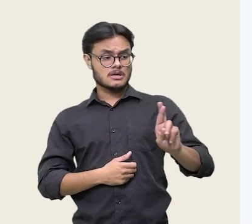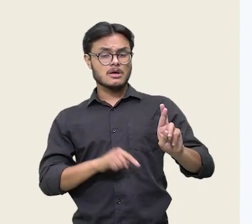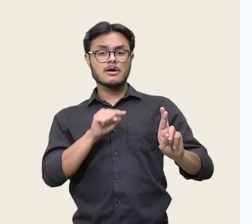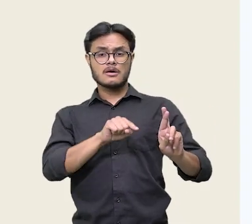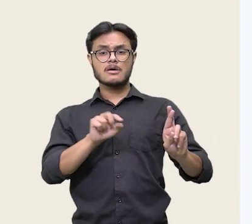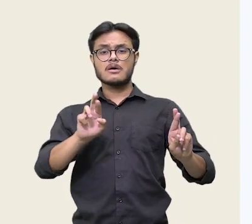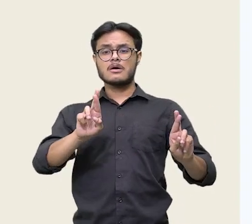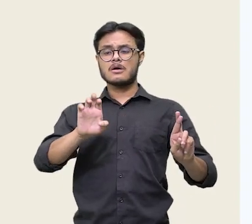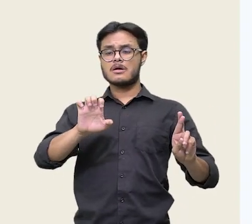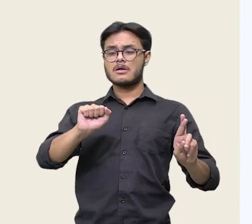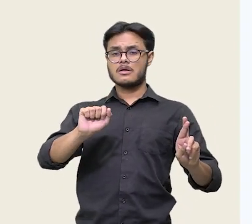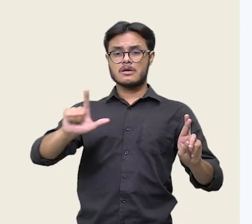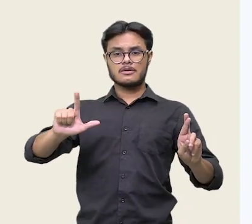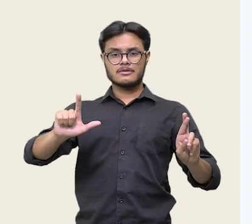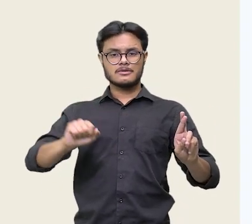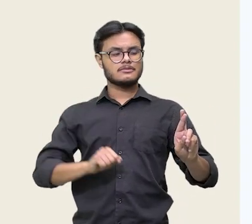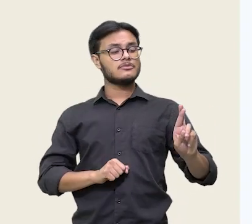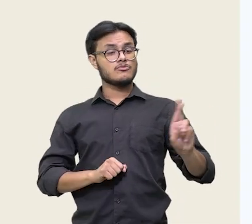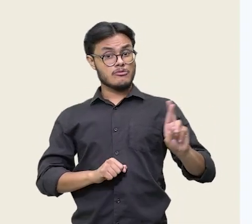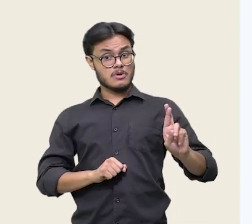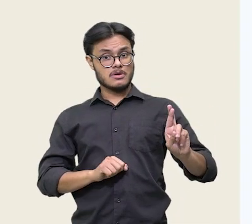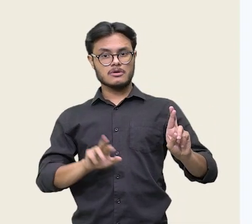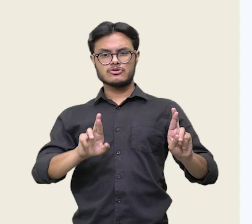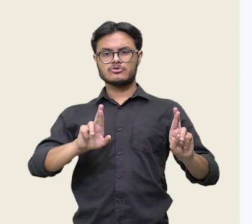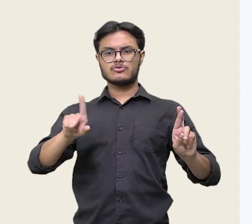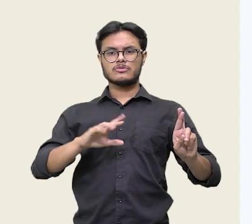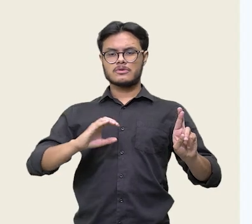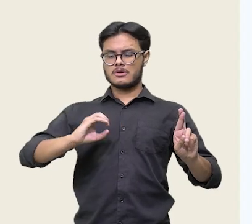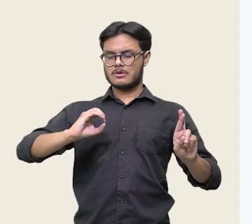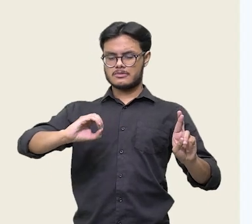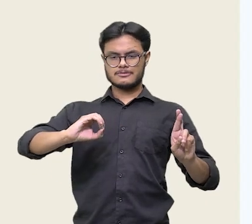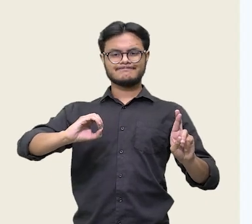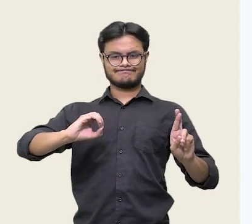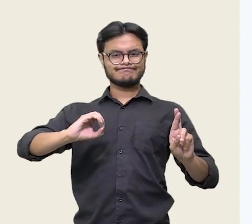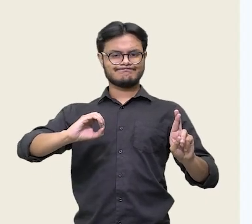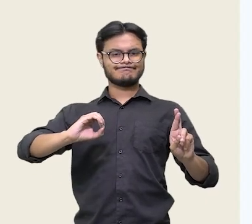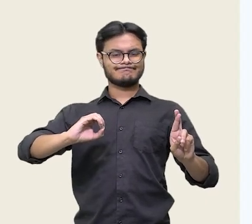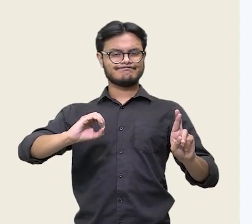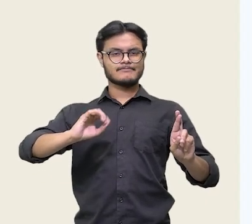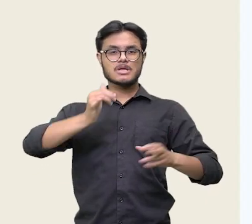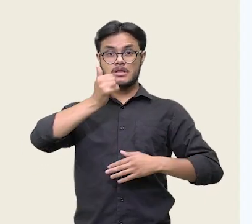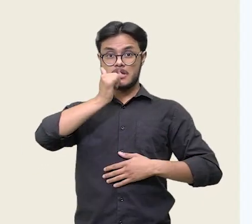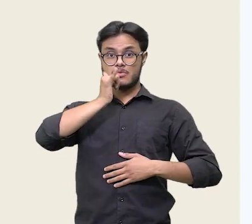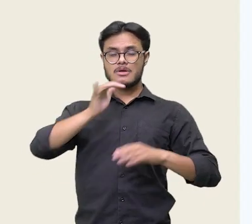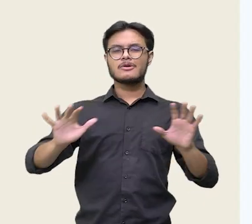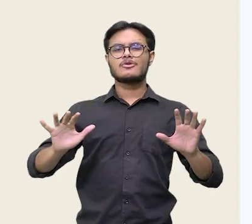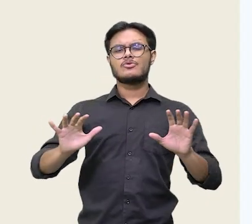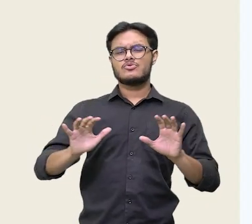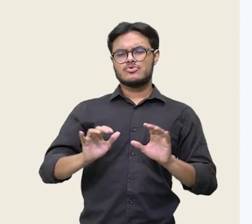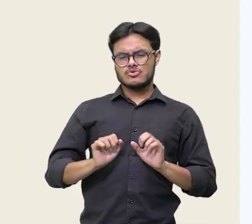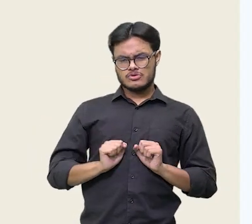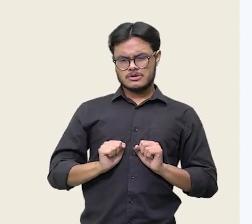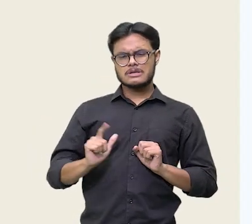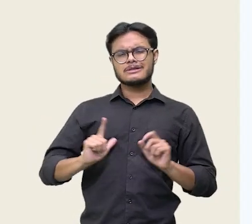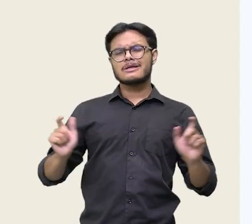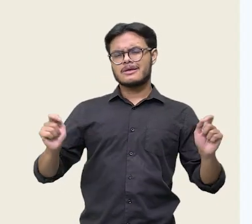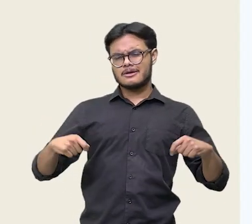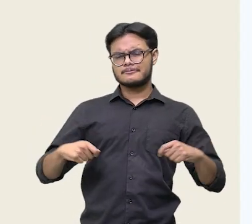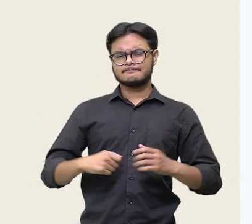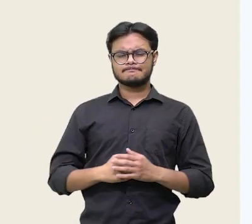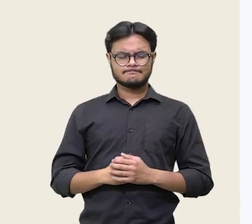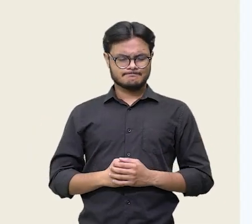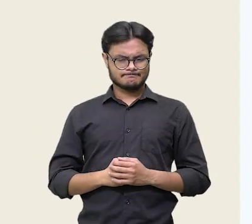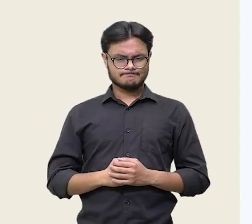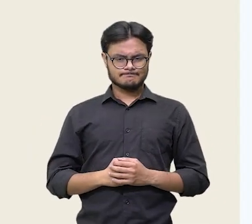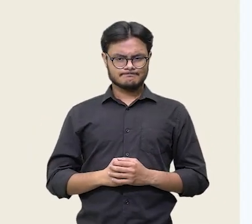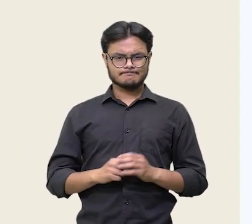que a resistência interna é diferente de zero. Então aqui vai ter uma energia também que vai ser consumida, nota que a corrente também vem nesse sentido, ao